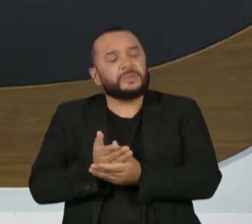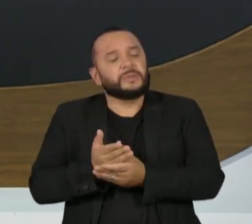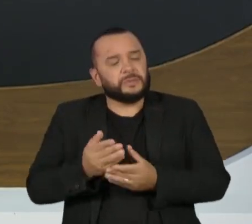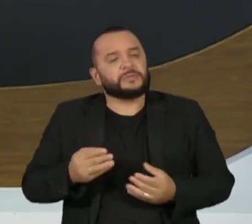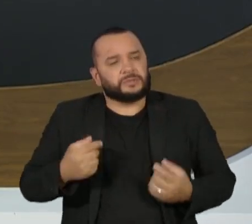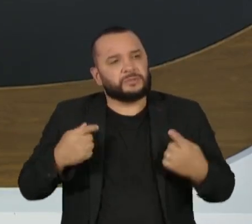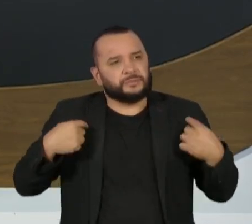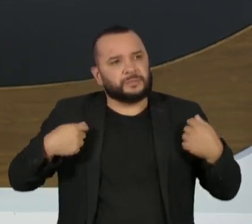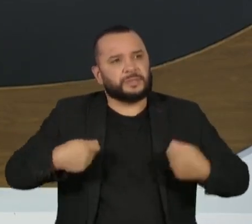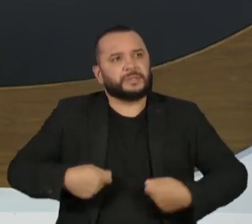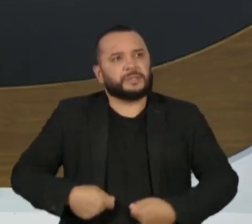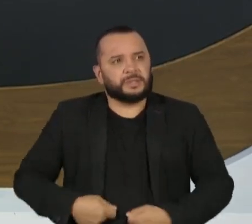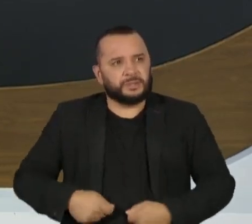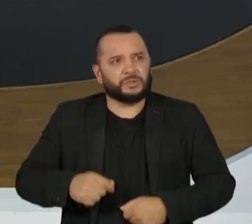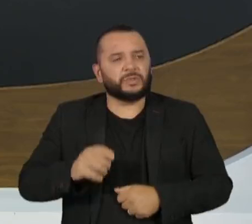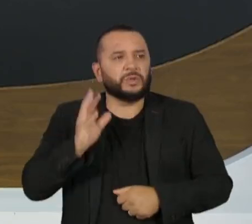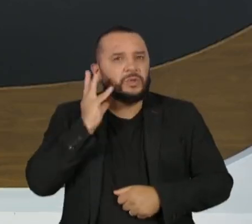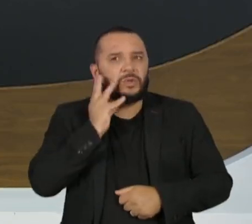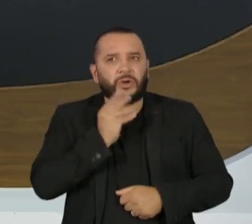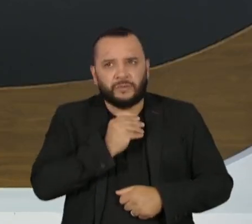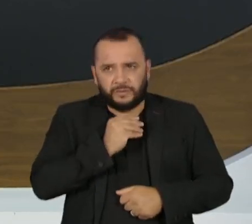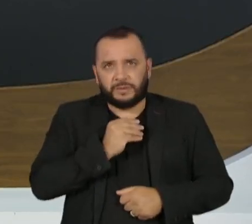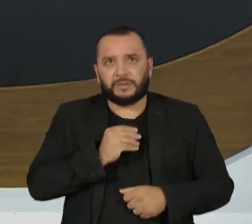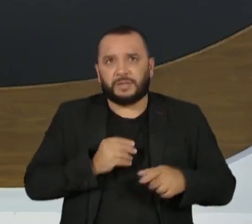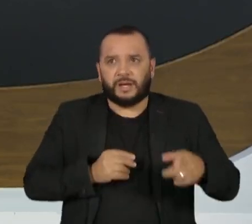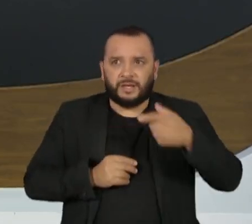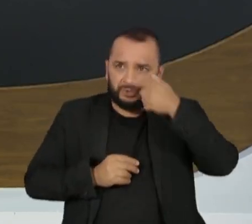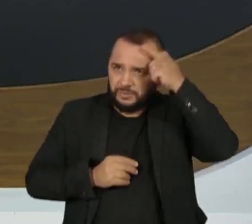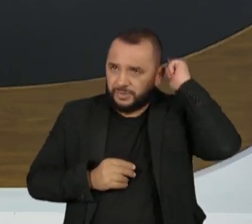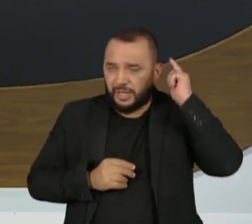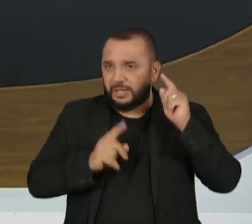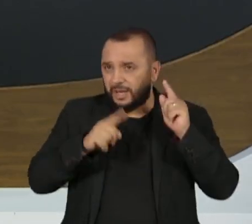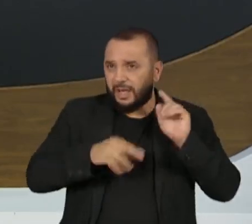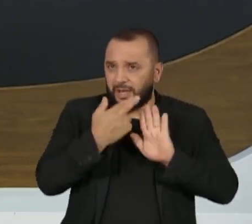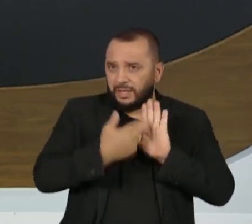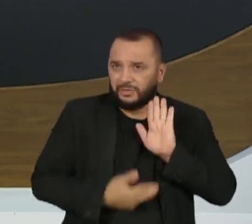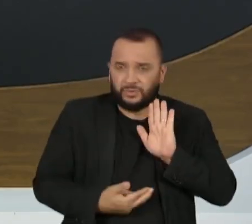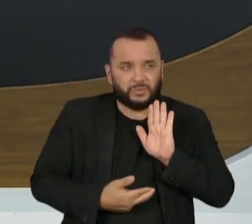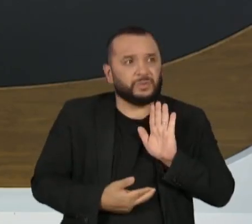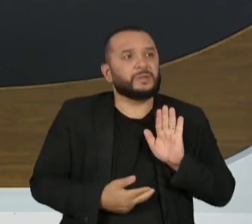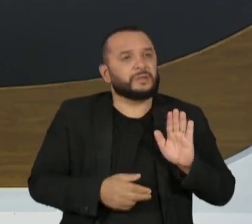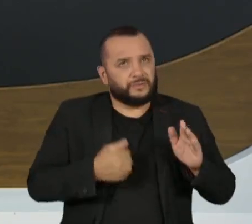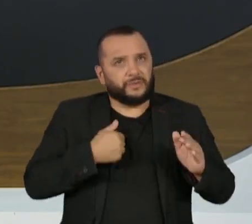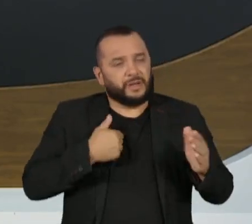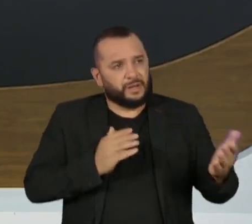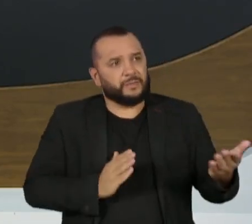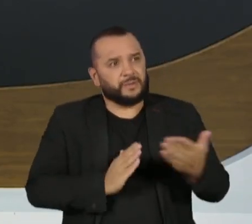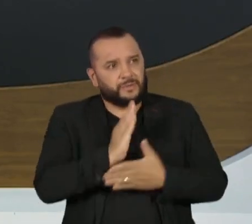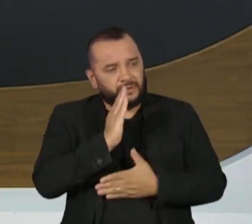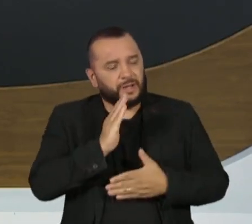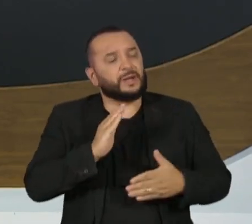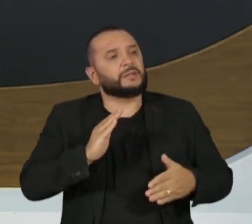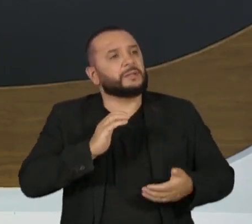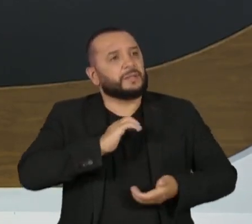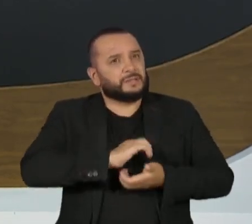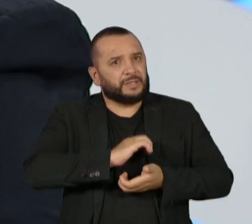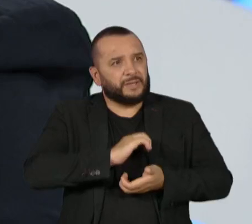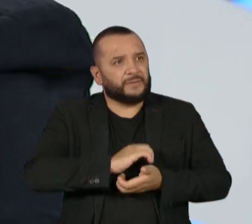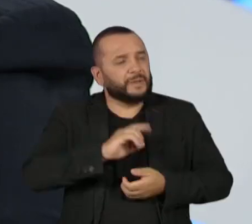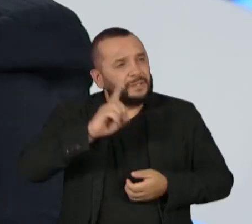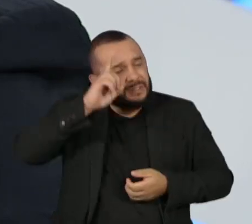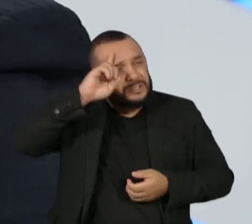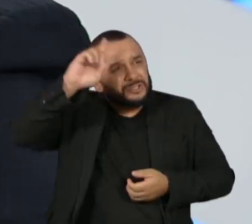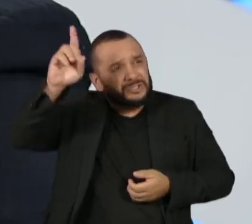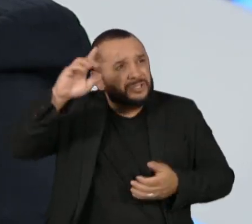Toffoli, do qual o ministro Alexandre de Moraes é relator, que foi validado pelo plenário do Supremo, mas que não tem data